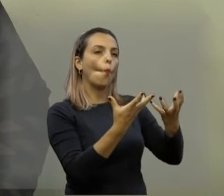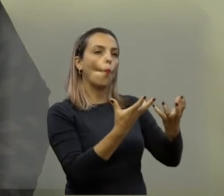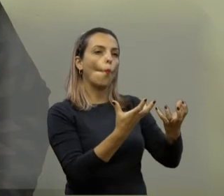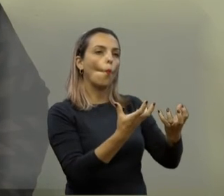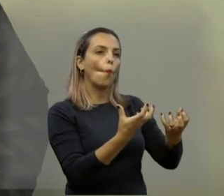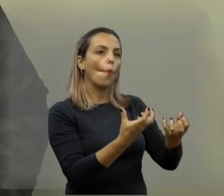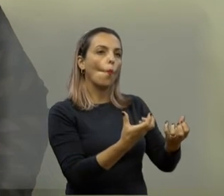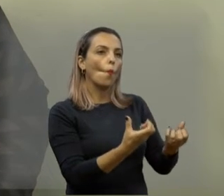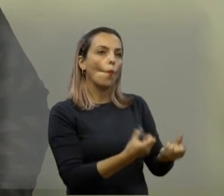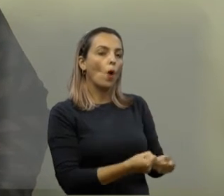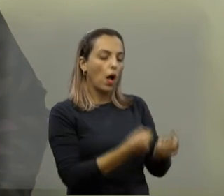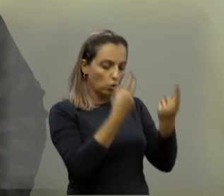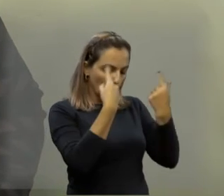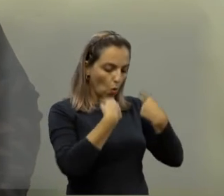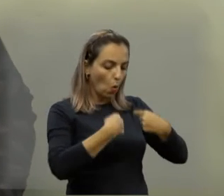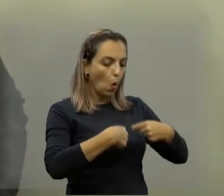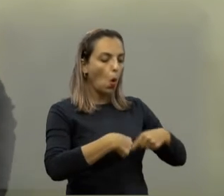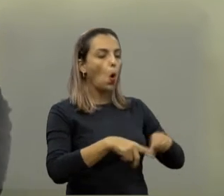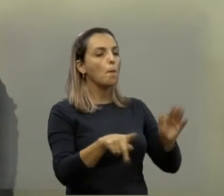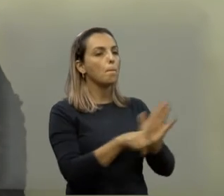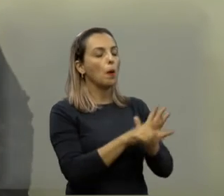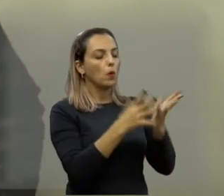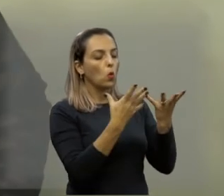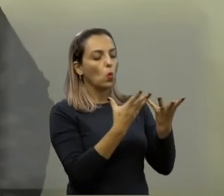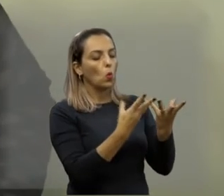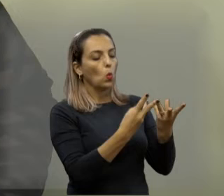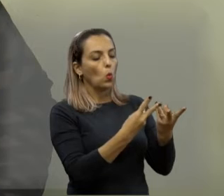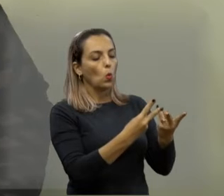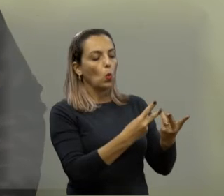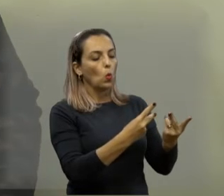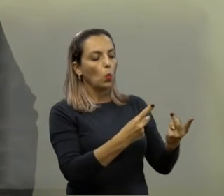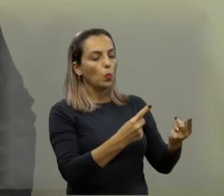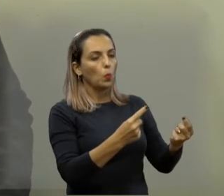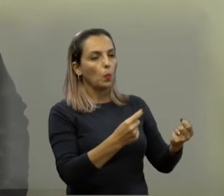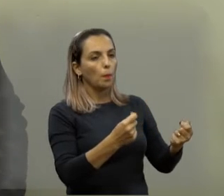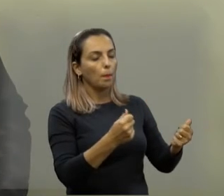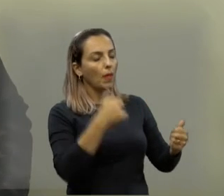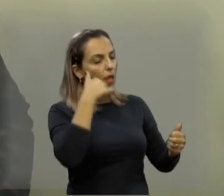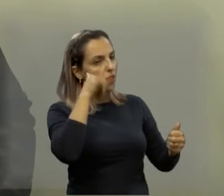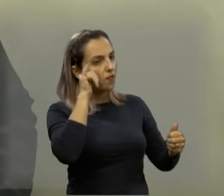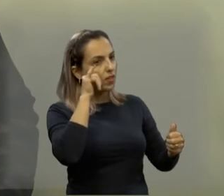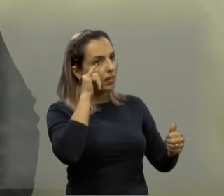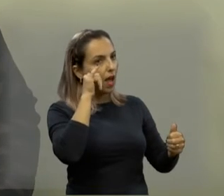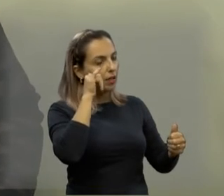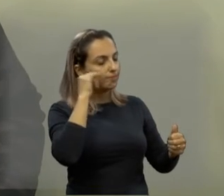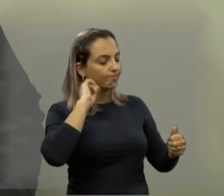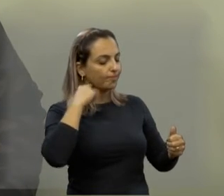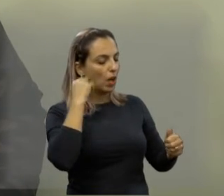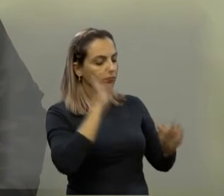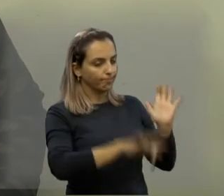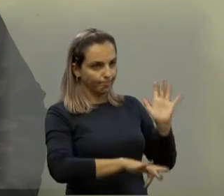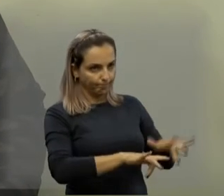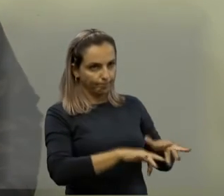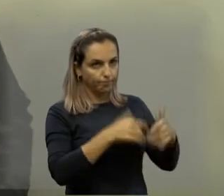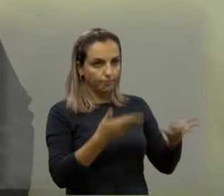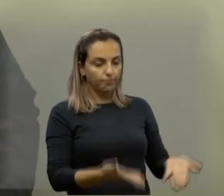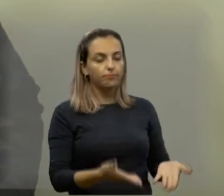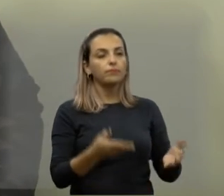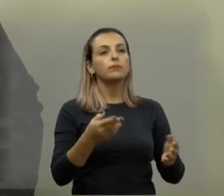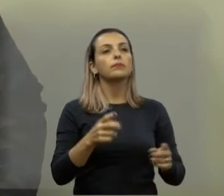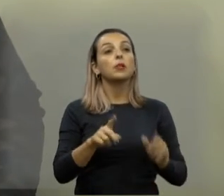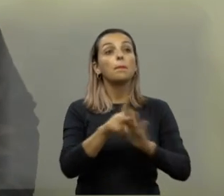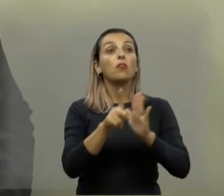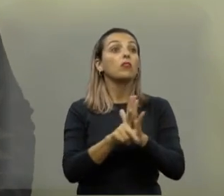da matéria orgânica dos corpos para não afetar os lençóis freáticos então a gente vê que é é ele que